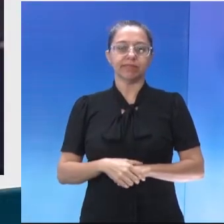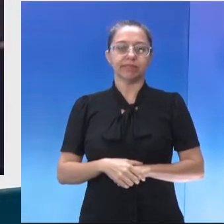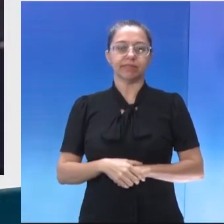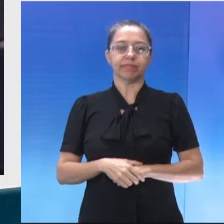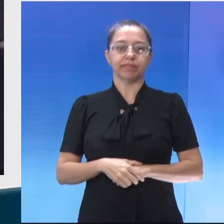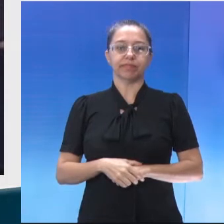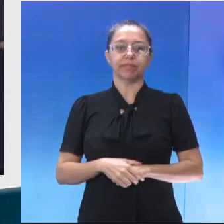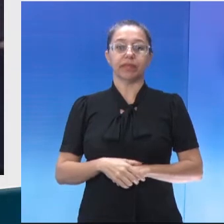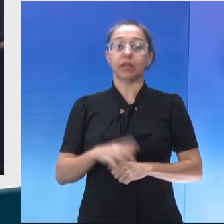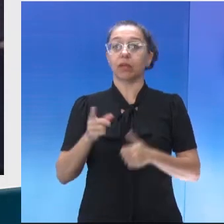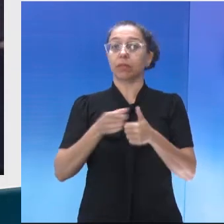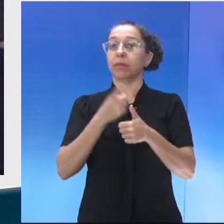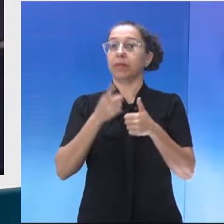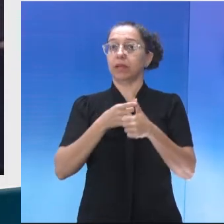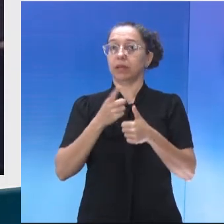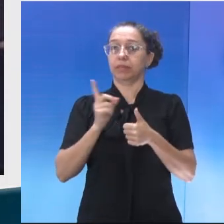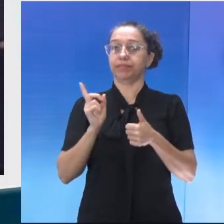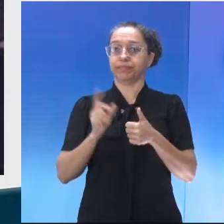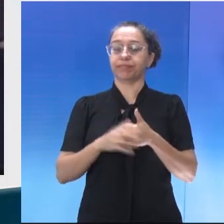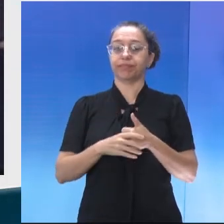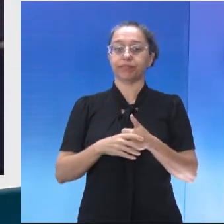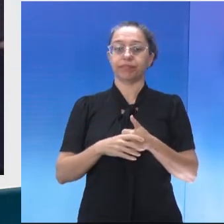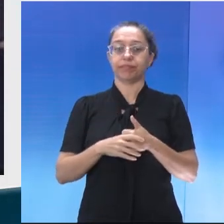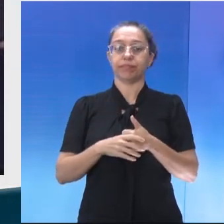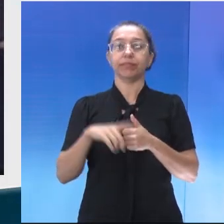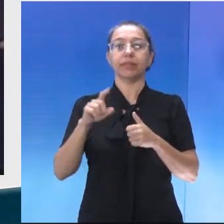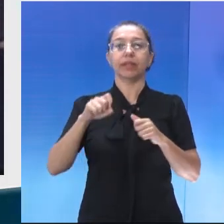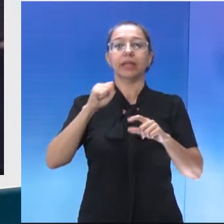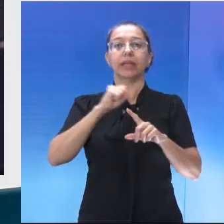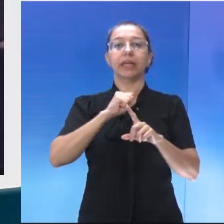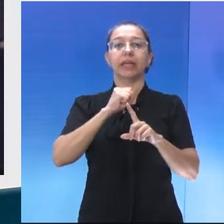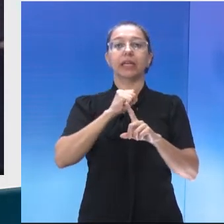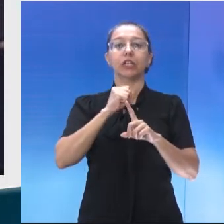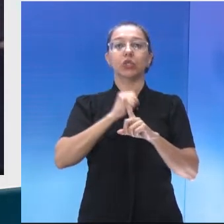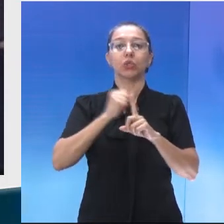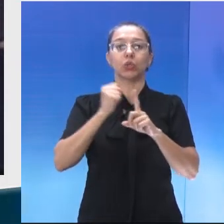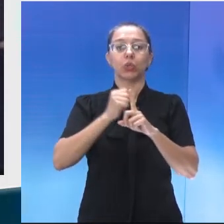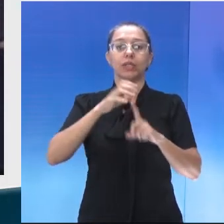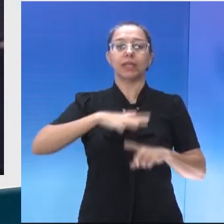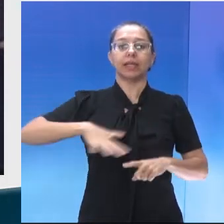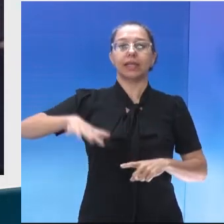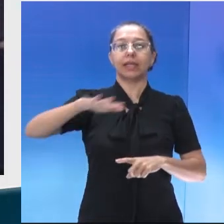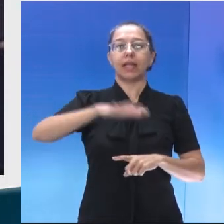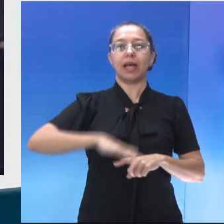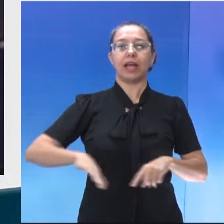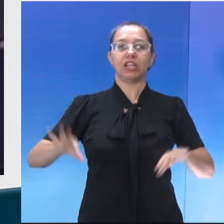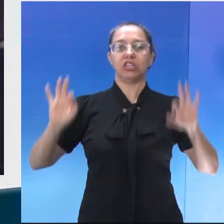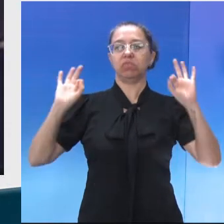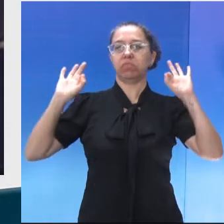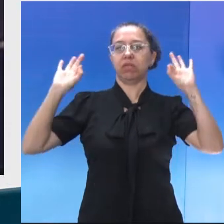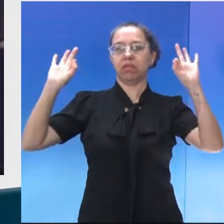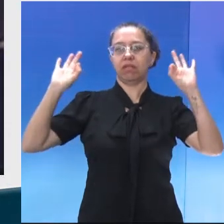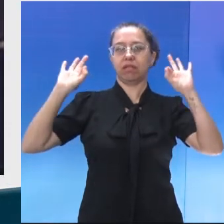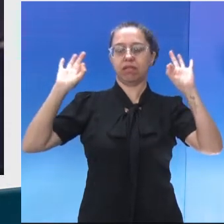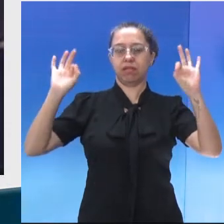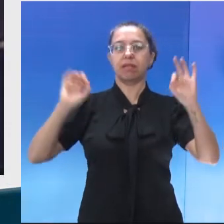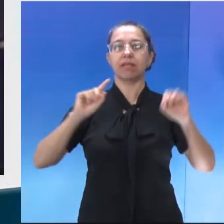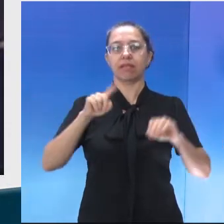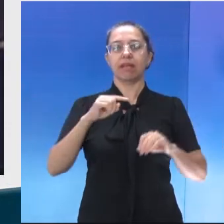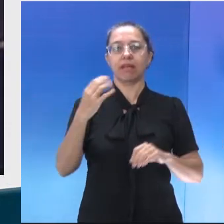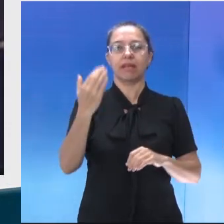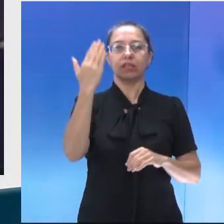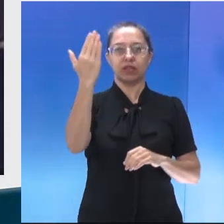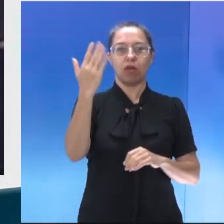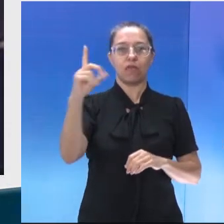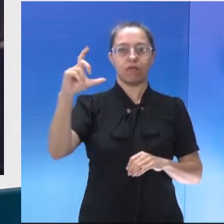Olha só, a figura número 1. A sociedade do espetáculo, né? Então, nós estamos vendo aqui as selfies. O